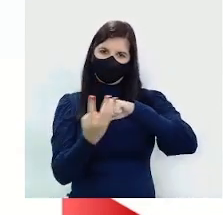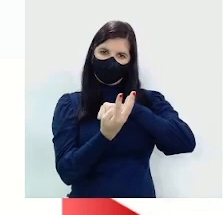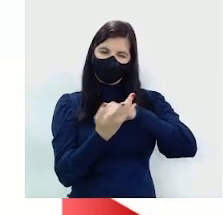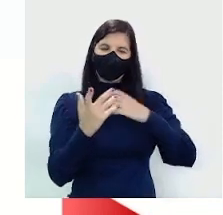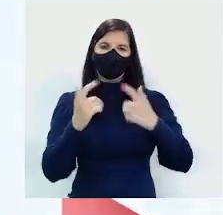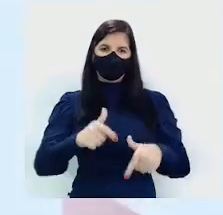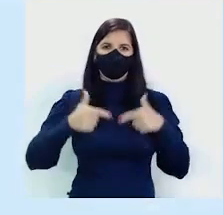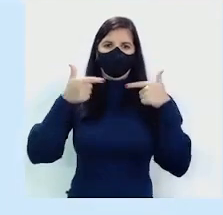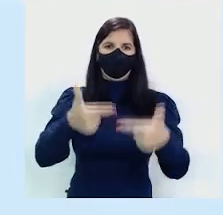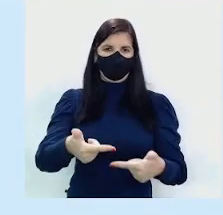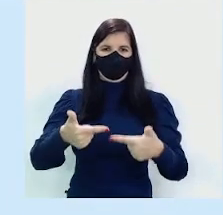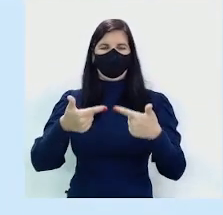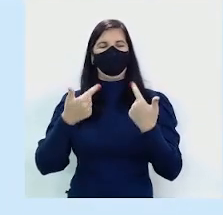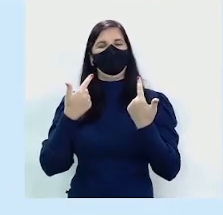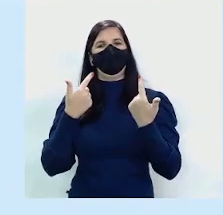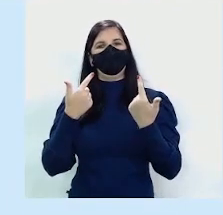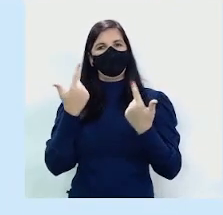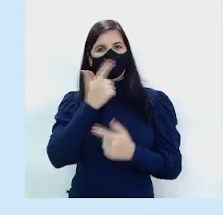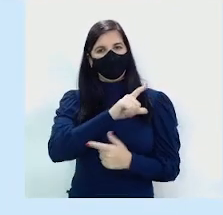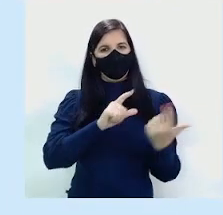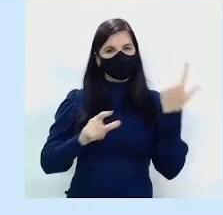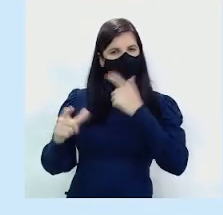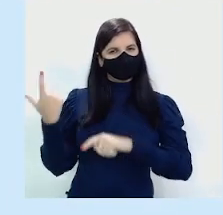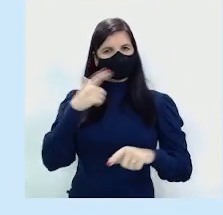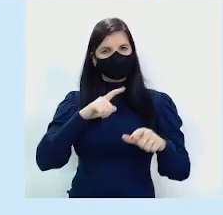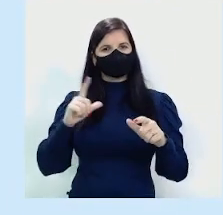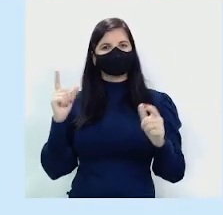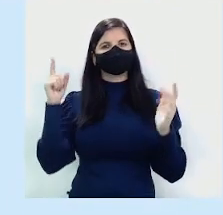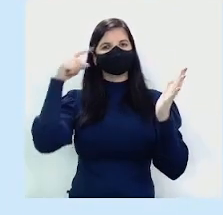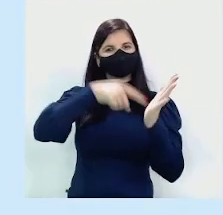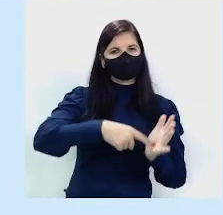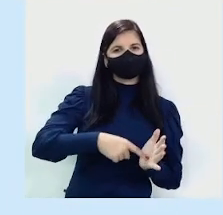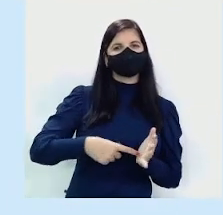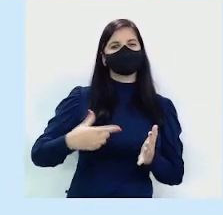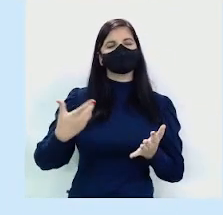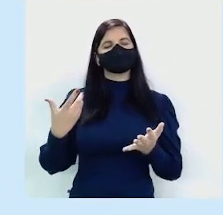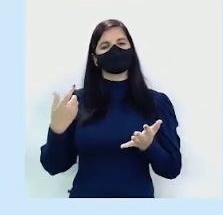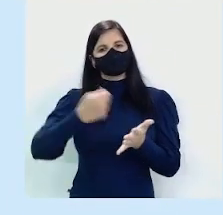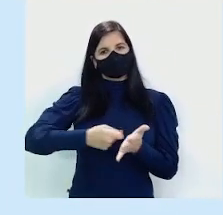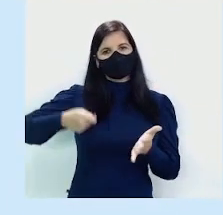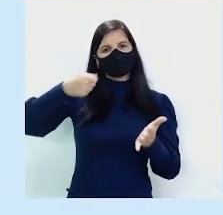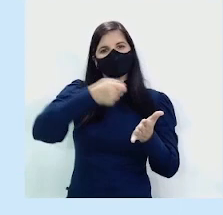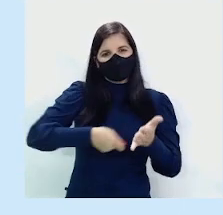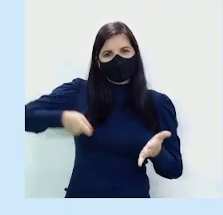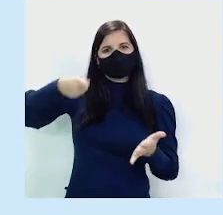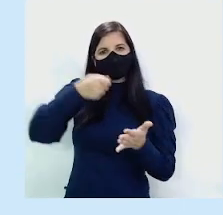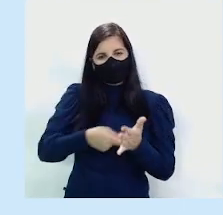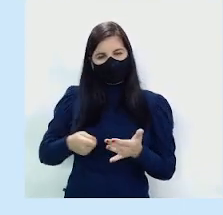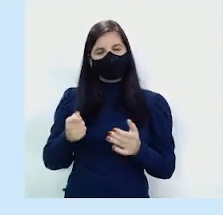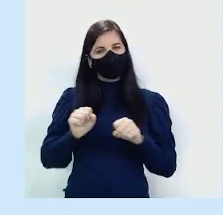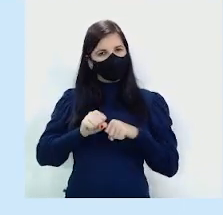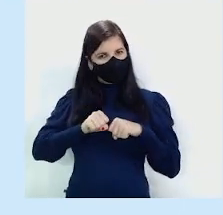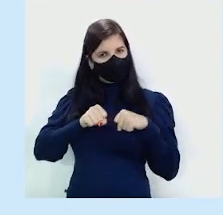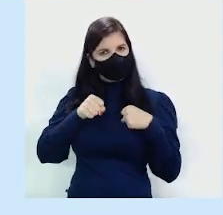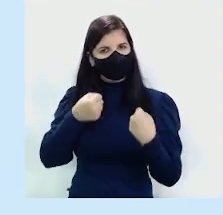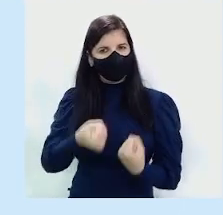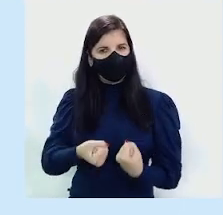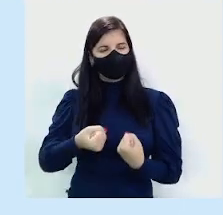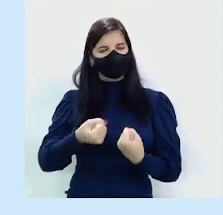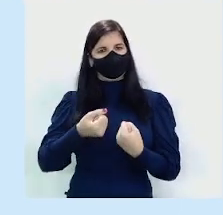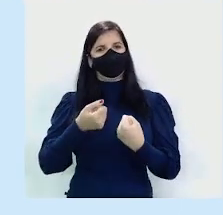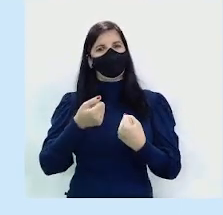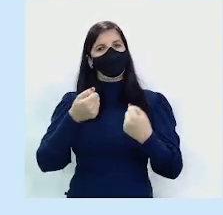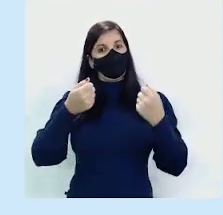de lutar para poder conseguir conquistar os nossos objetivos, né, de correr atrás. Mas